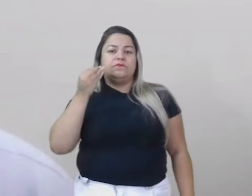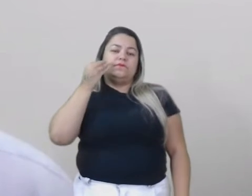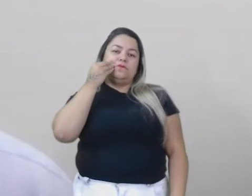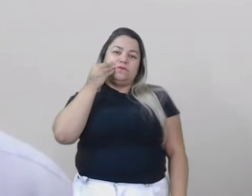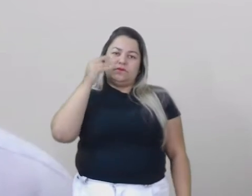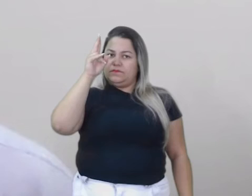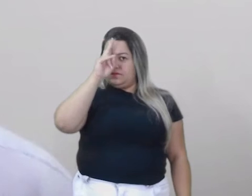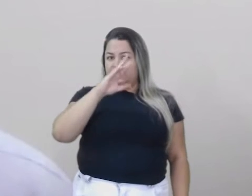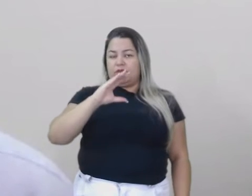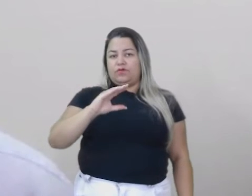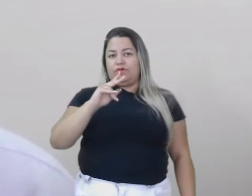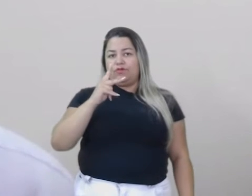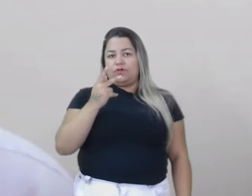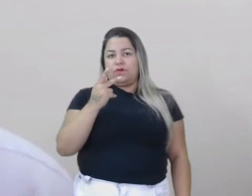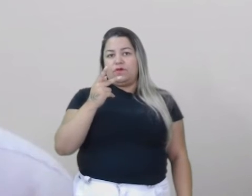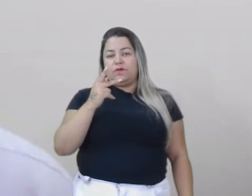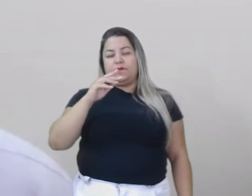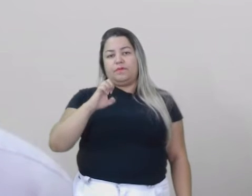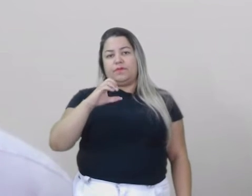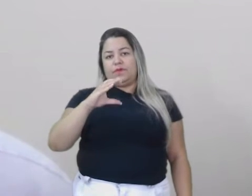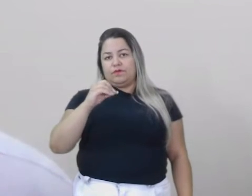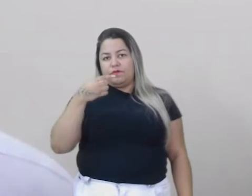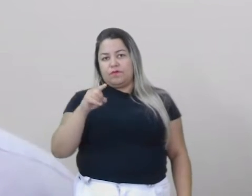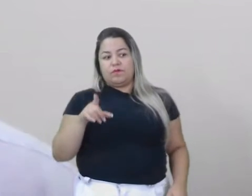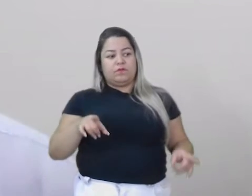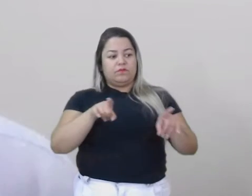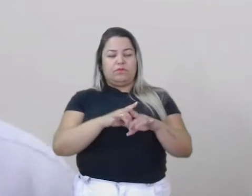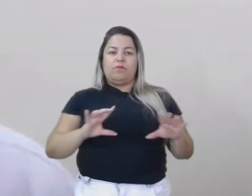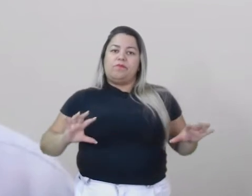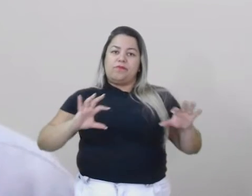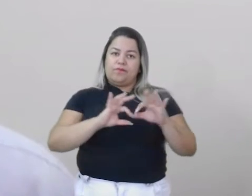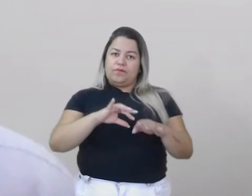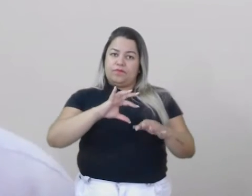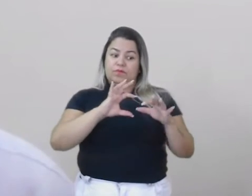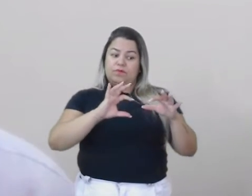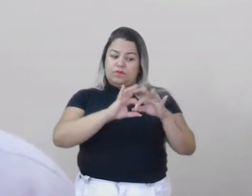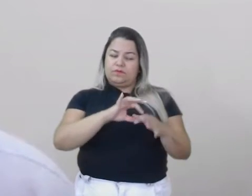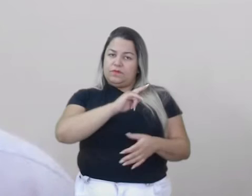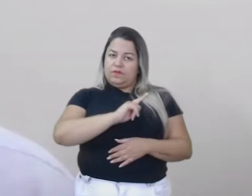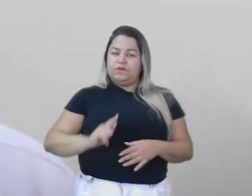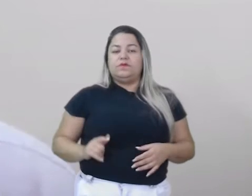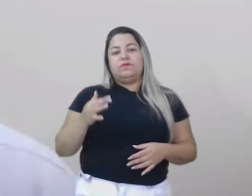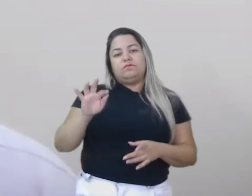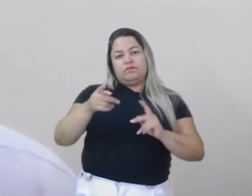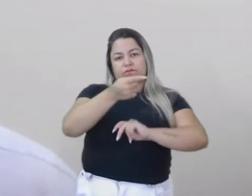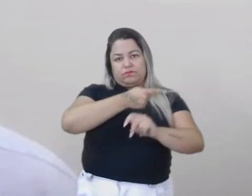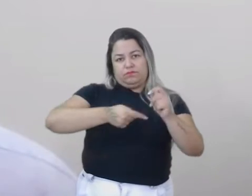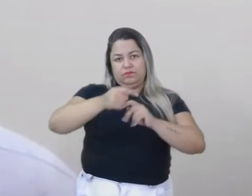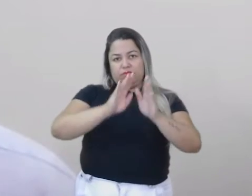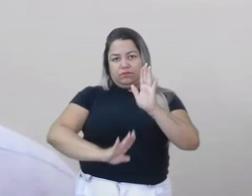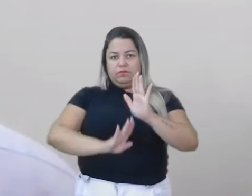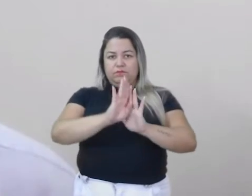de Chapecó viver uma nova experiência política sintonizada com o governo federal. De um lado, a